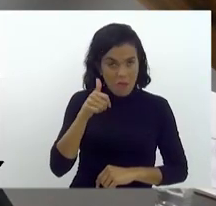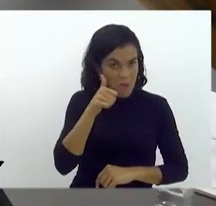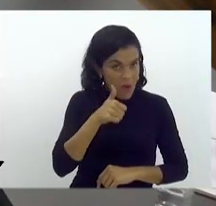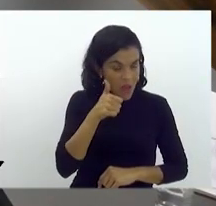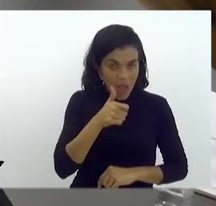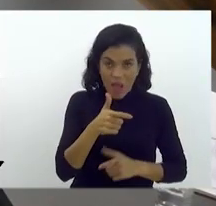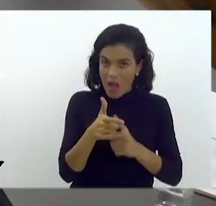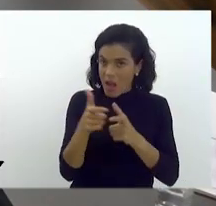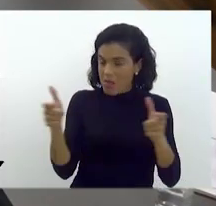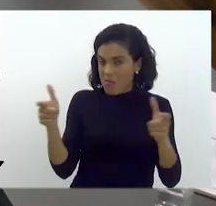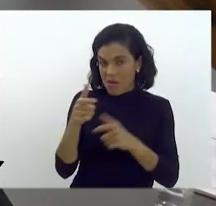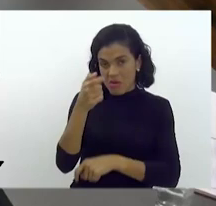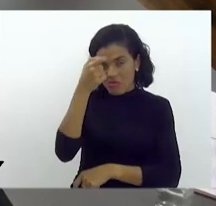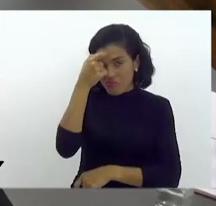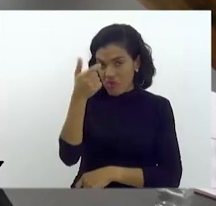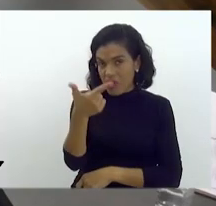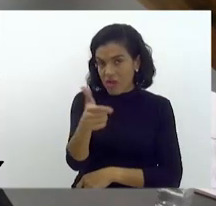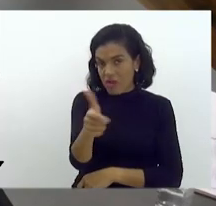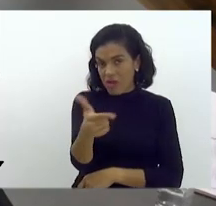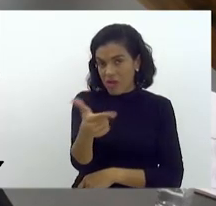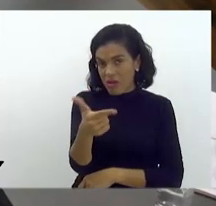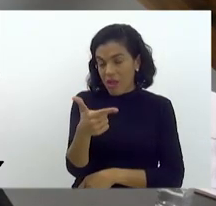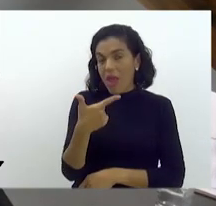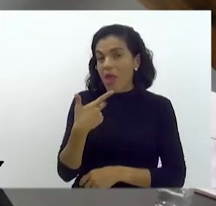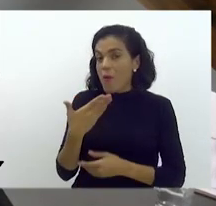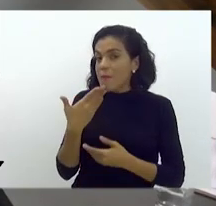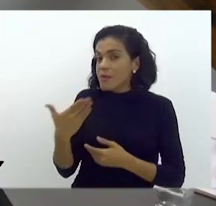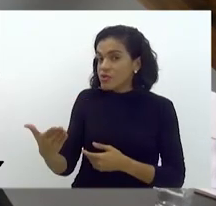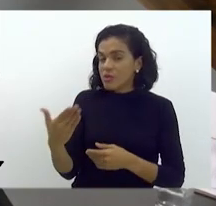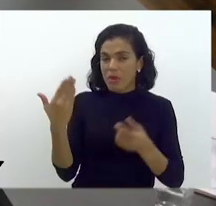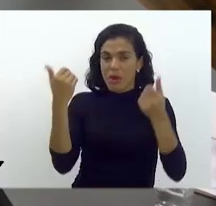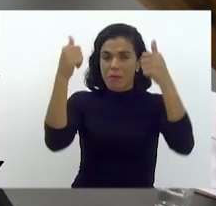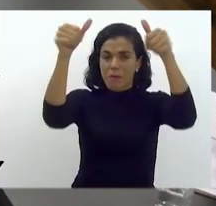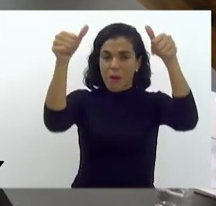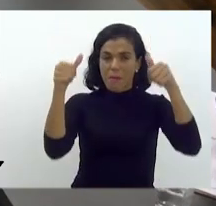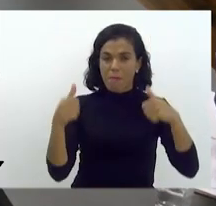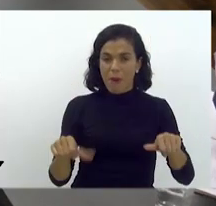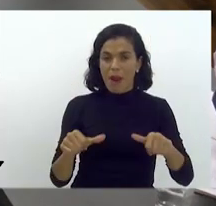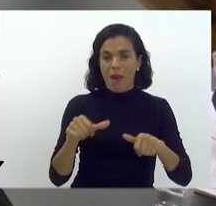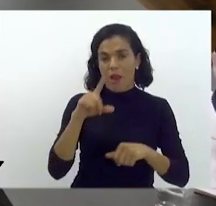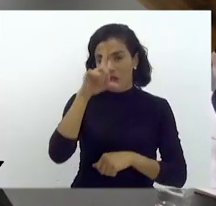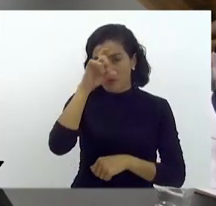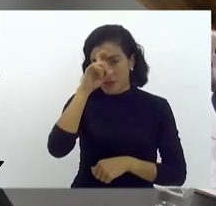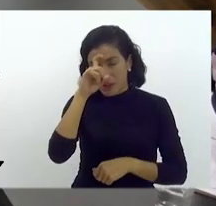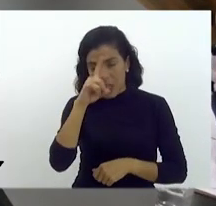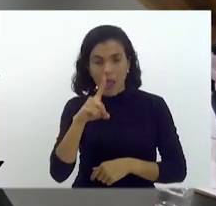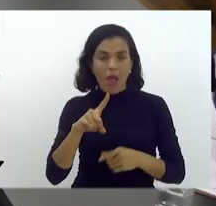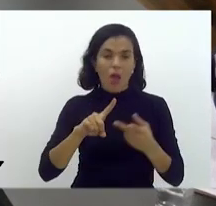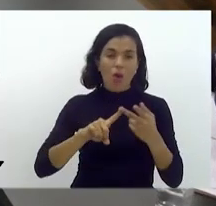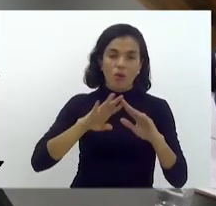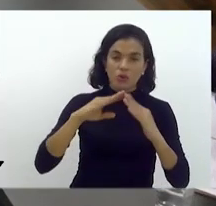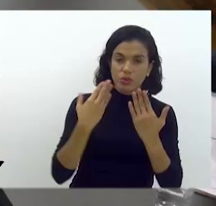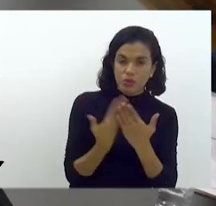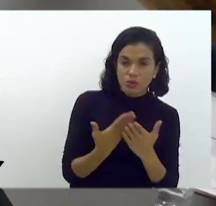falei para CPI fazer um trabalho de colocar cartazes em hospitais maternidades colégios porque muitas